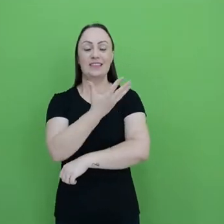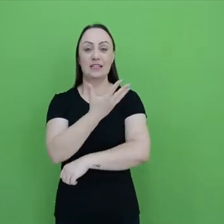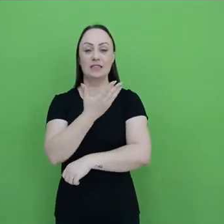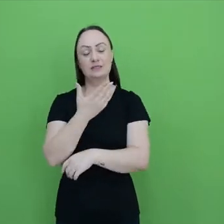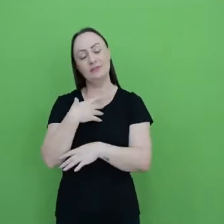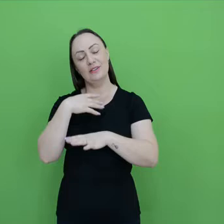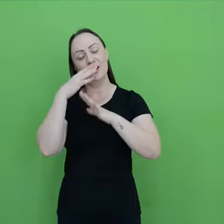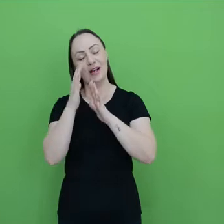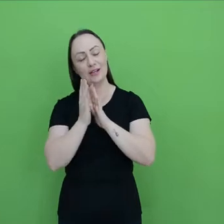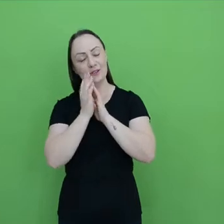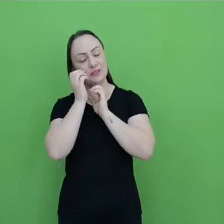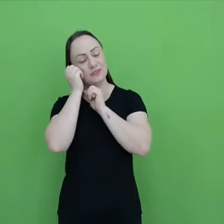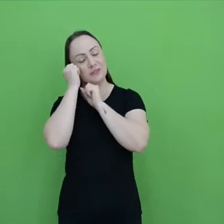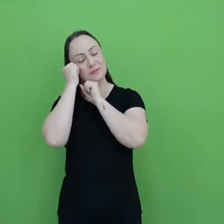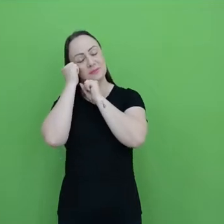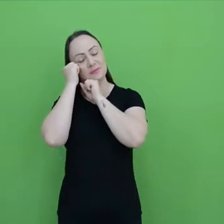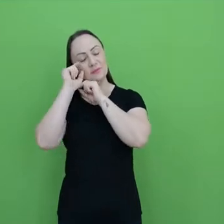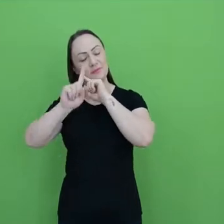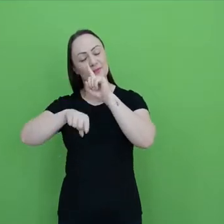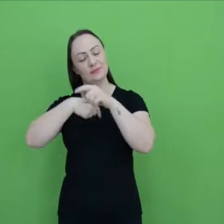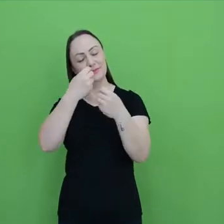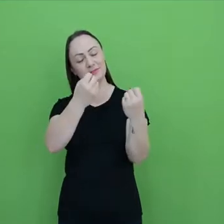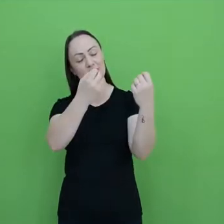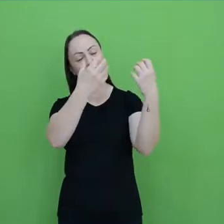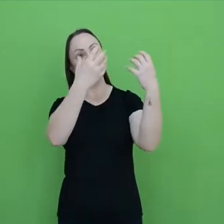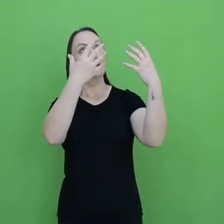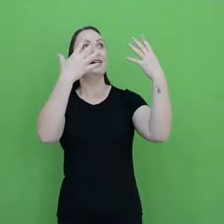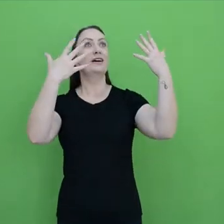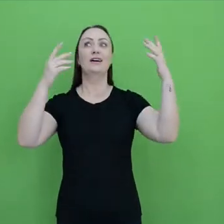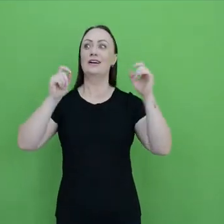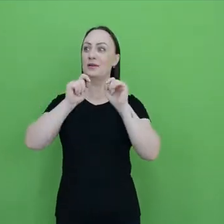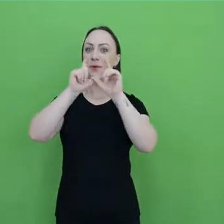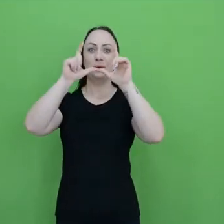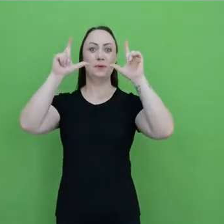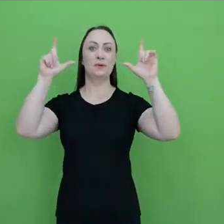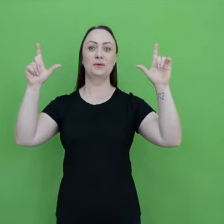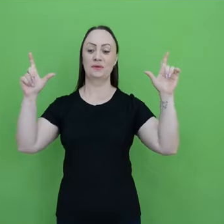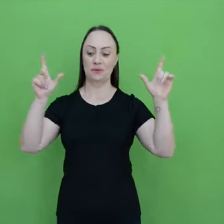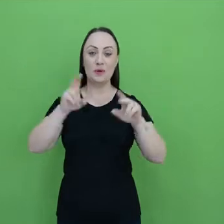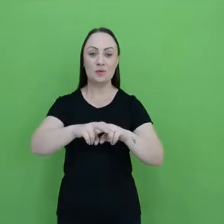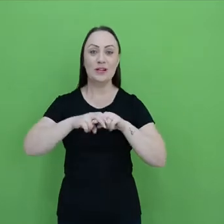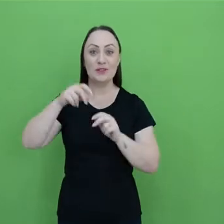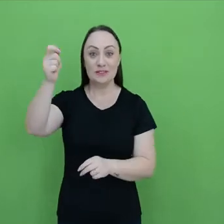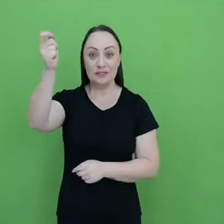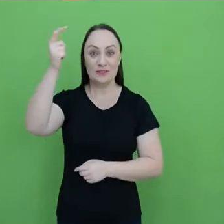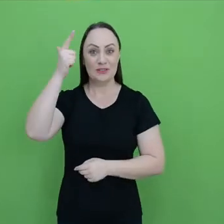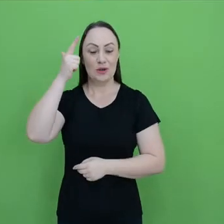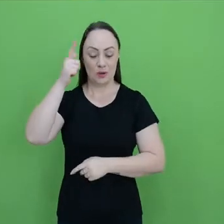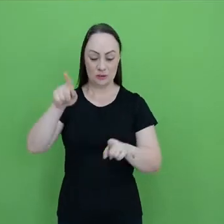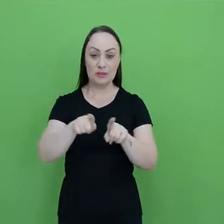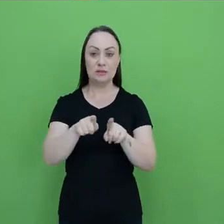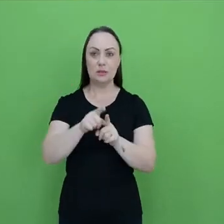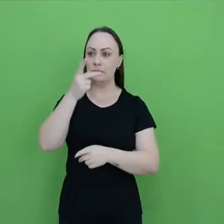então adormeceu e na manhã seguinte foi despertado novamente pela claridade do sol e